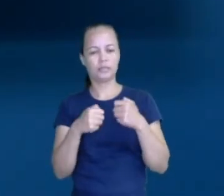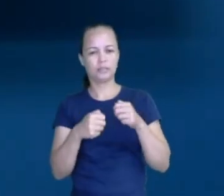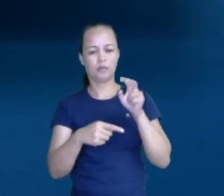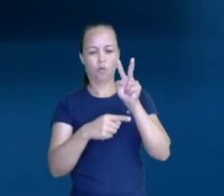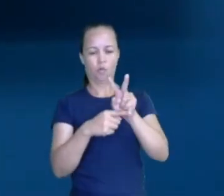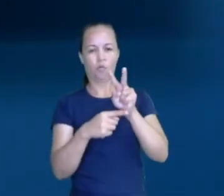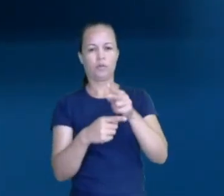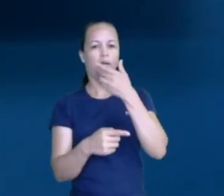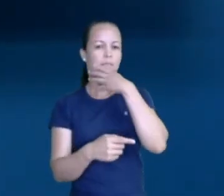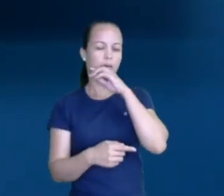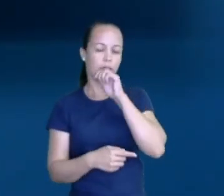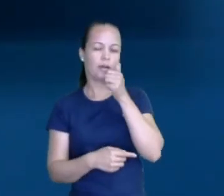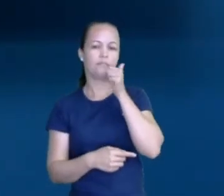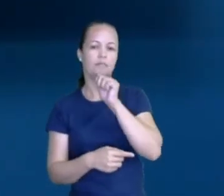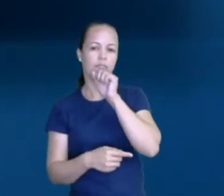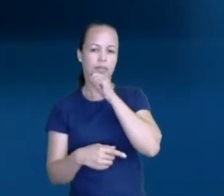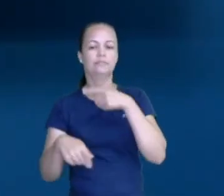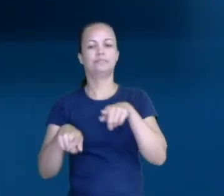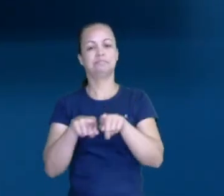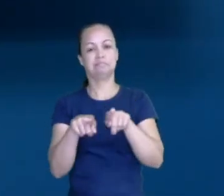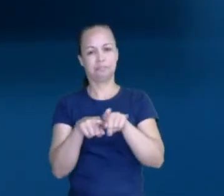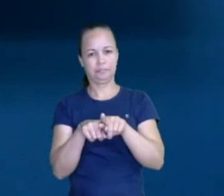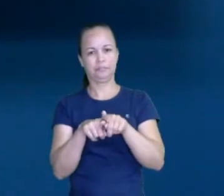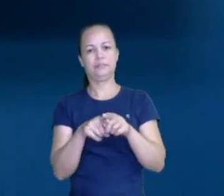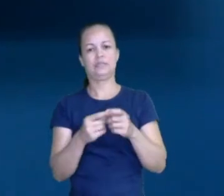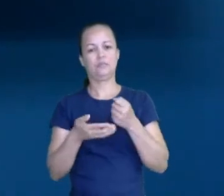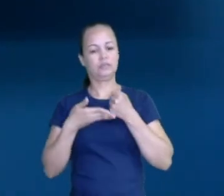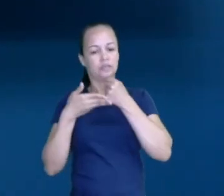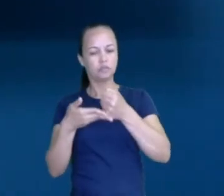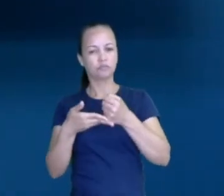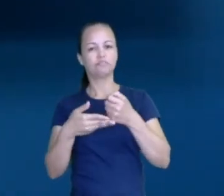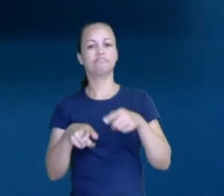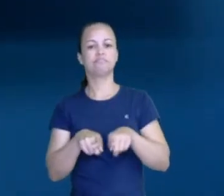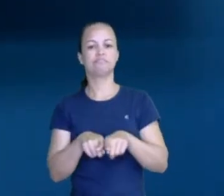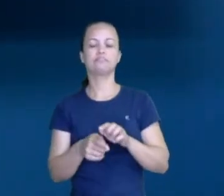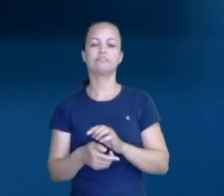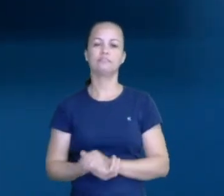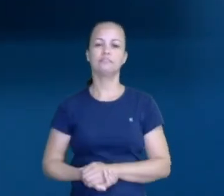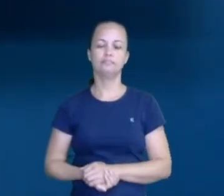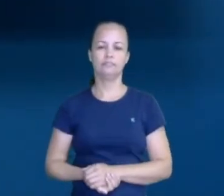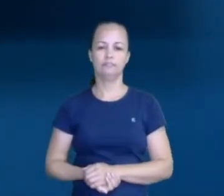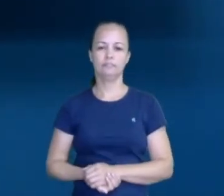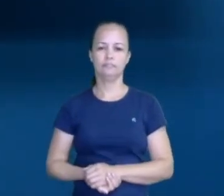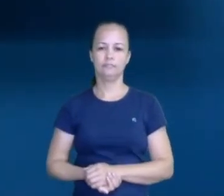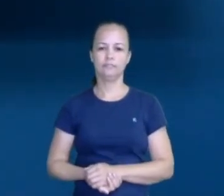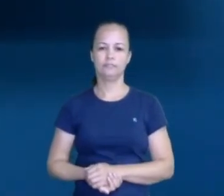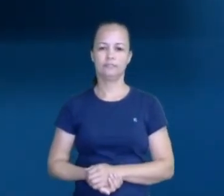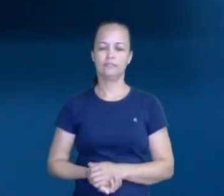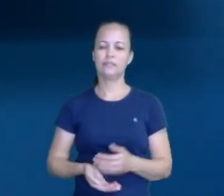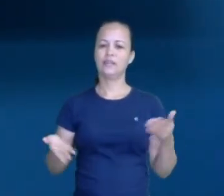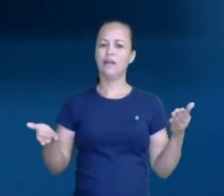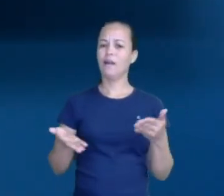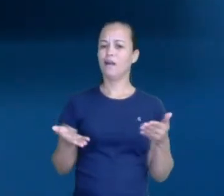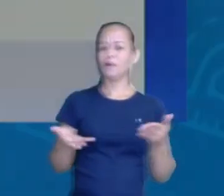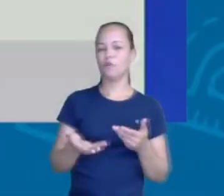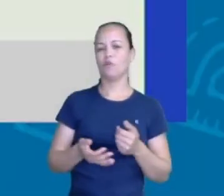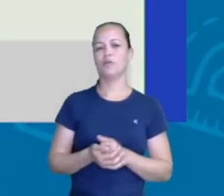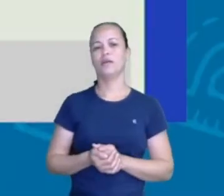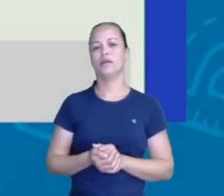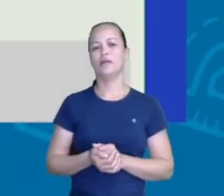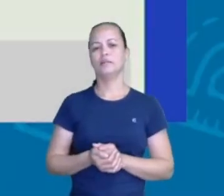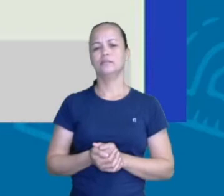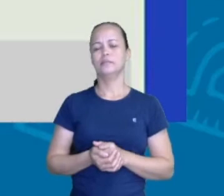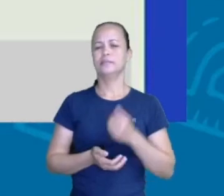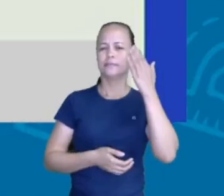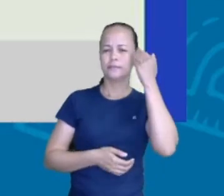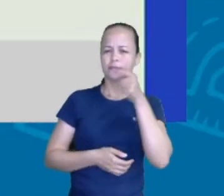nosso papai, porque vão ser velhinhos e vão precisar de ajuda também. Agora eu quero saber, será que você